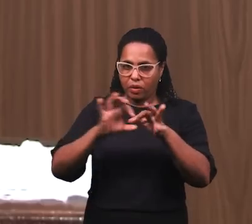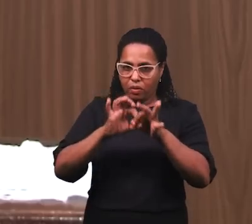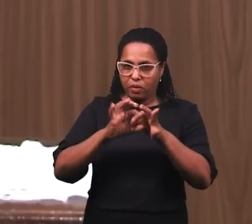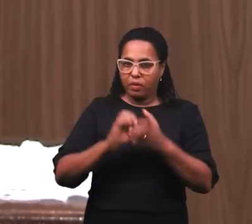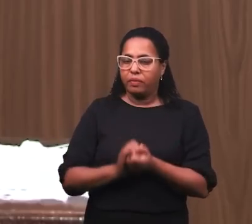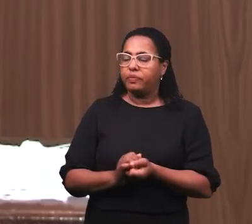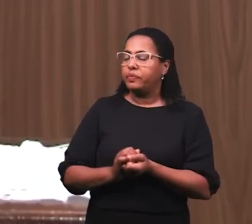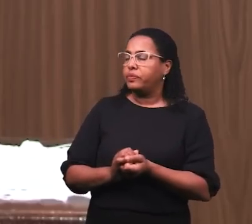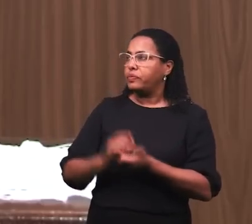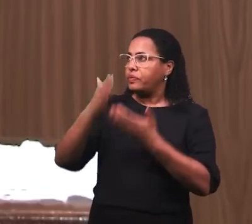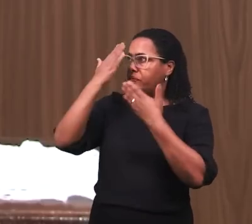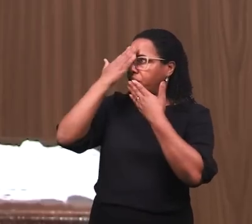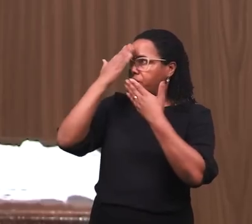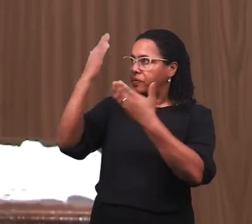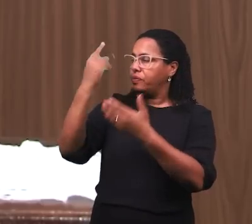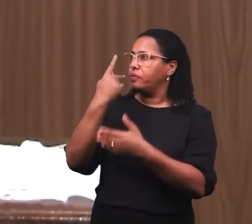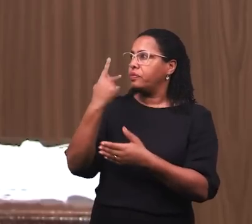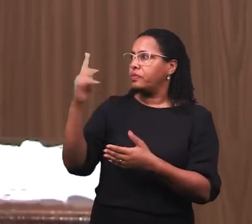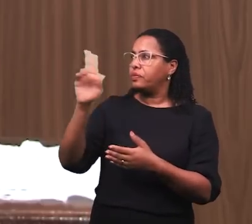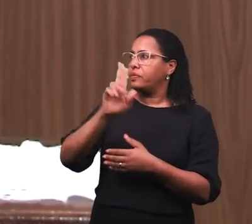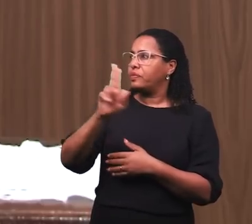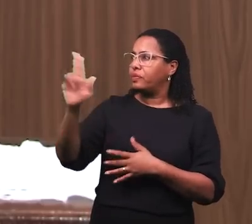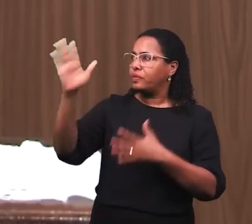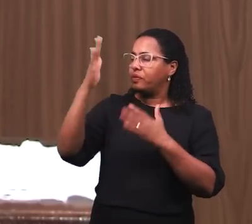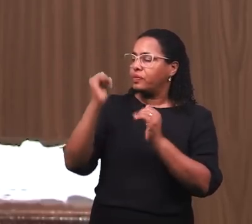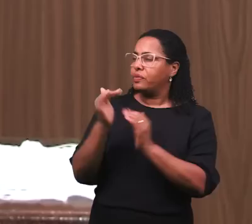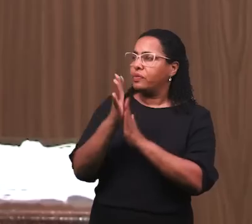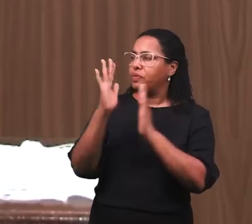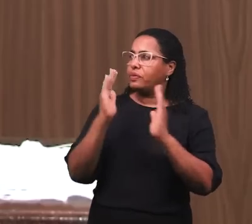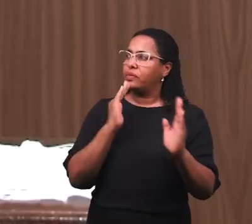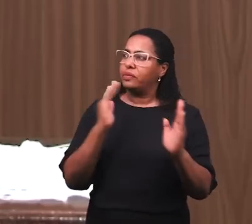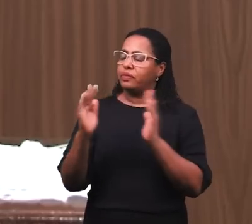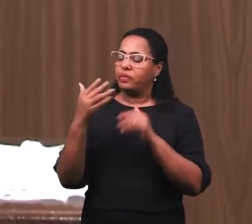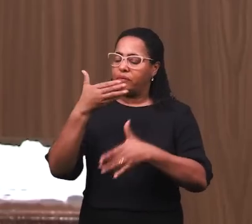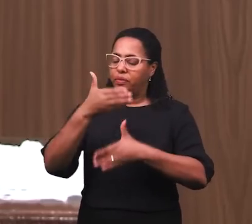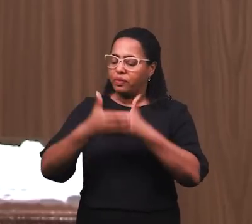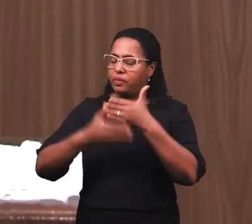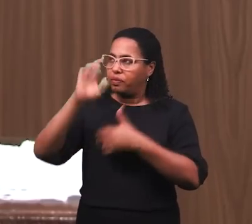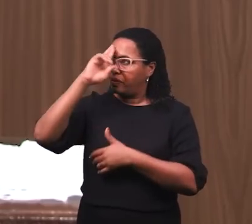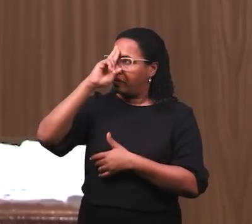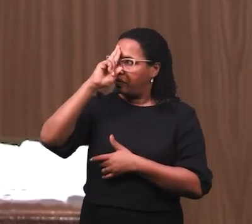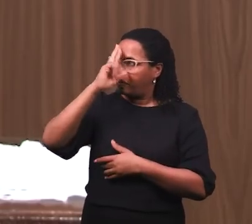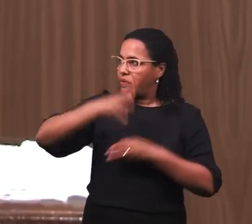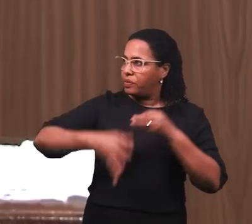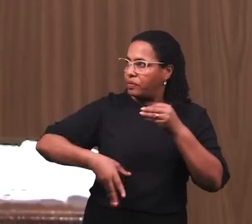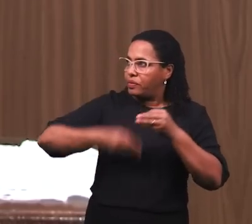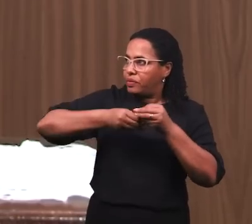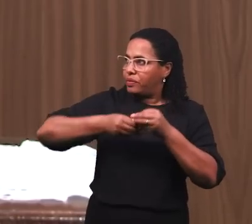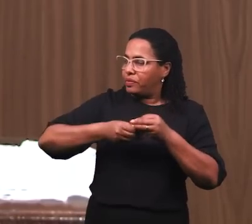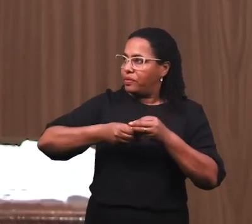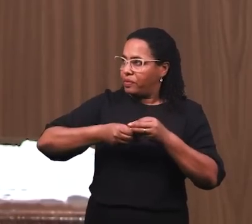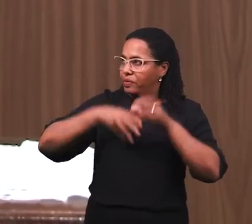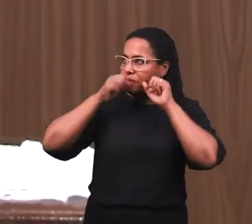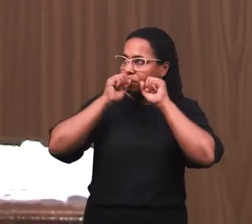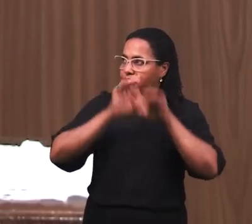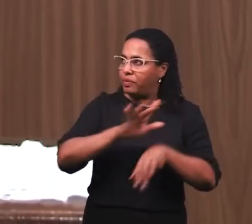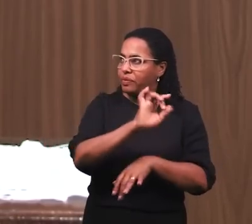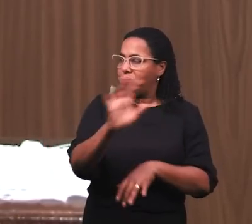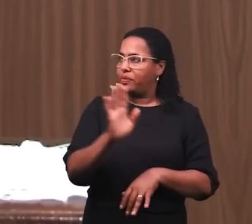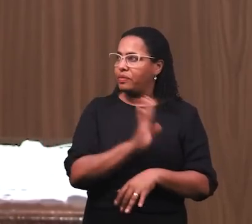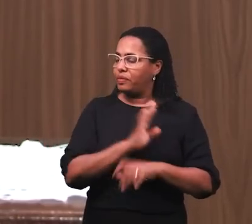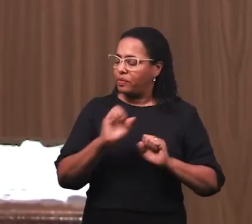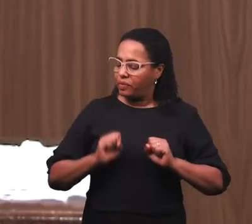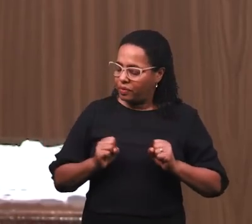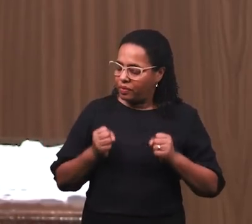olhos. Bendizemos, Senhor, o Teu nome. Te louvamos, ó Deus, por este período na Tua presença. Completa a Tua bênção em cada